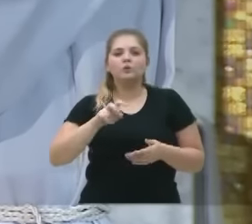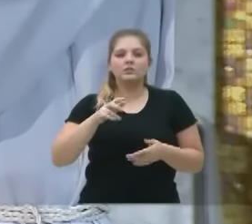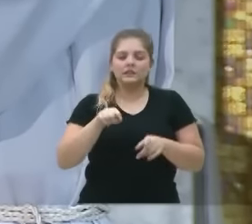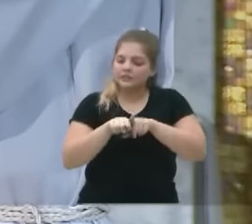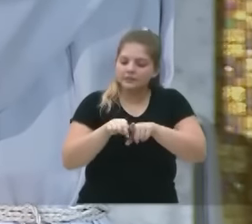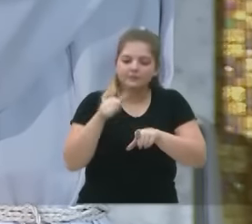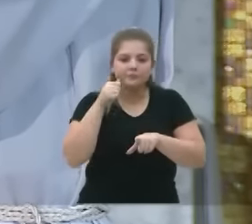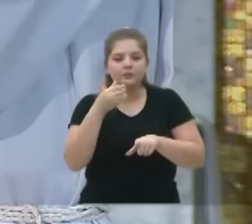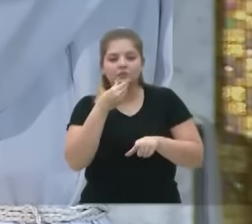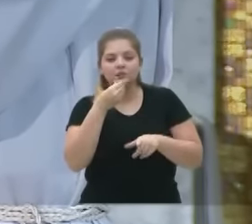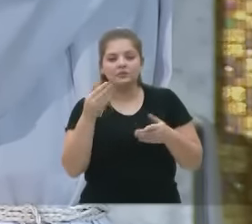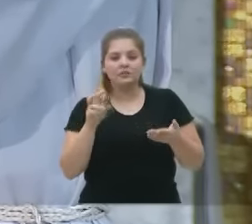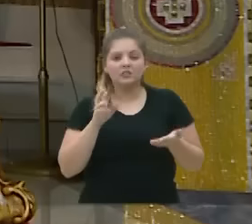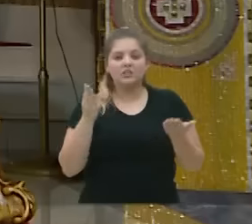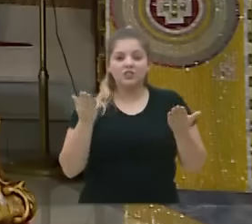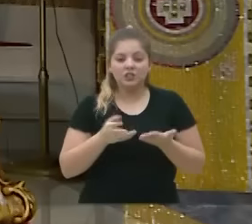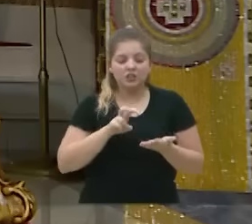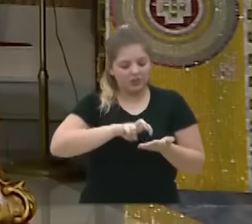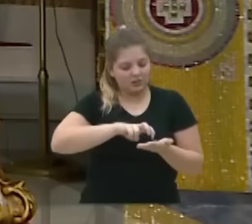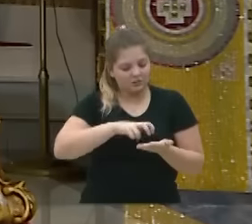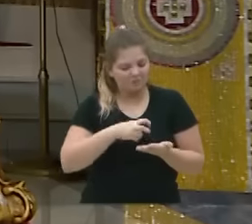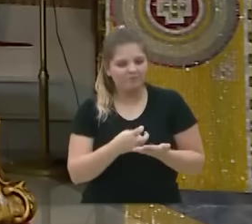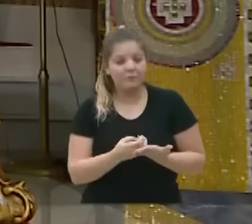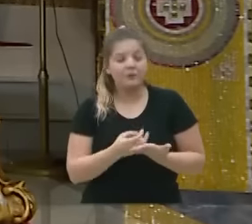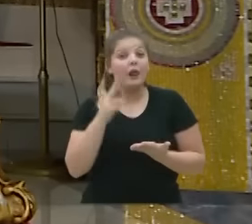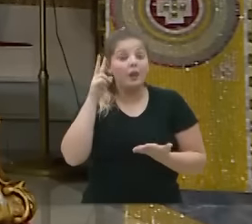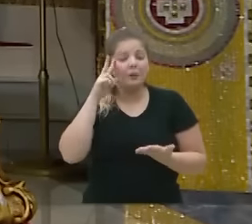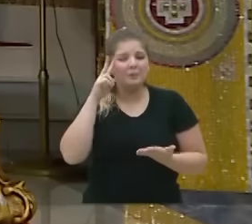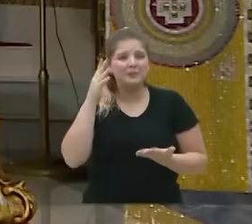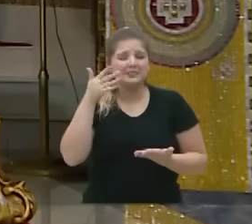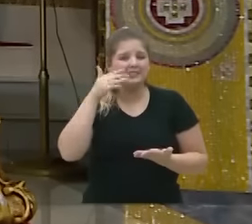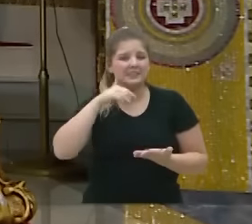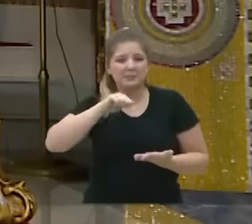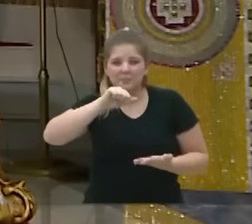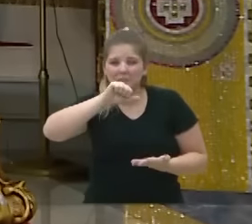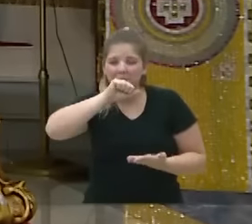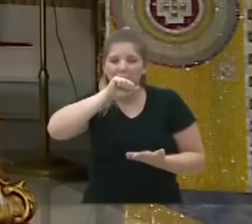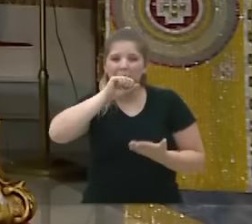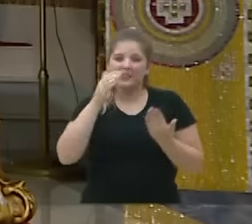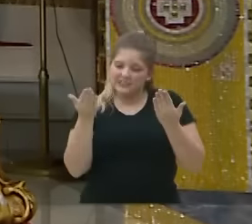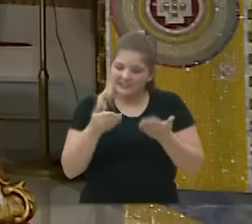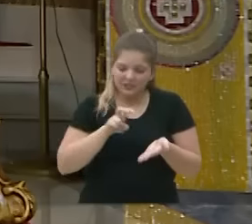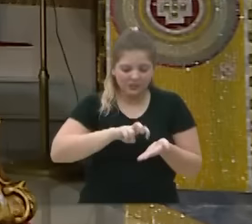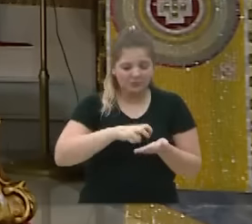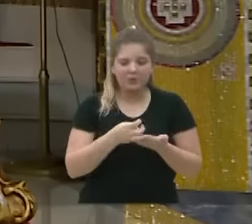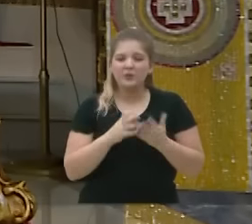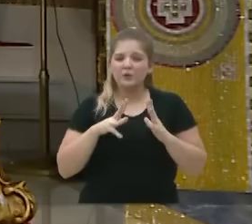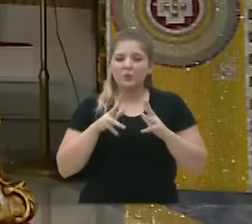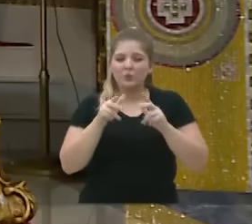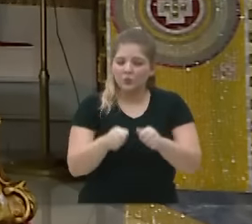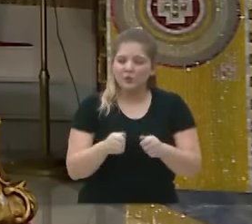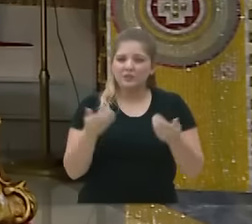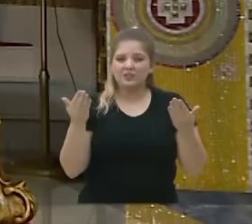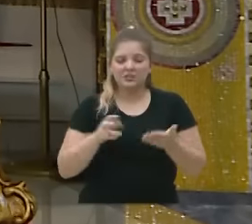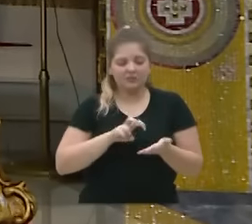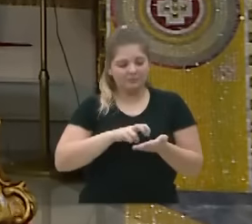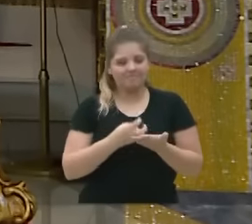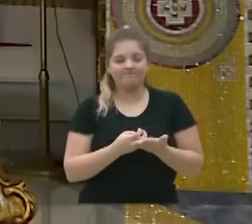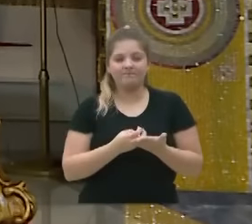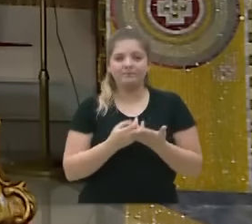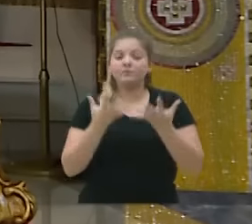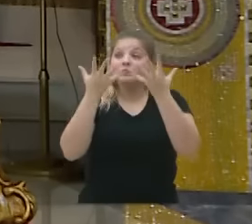adormeceram, e aqui lembremos das mães que já morreram. e de todos os que partiram desta vida, acolhei-os junto